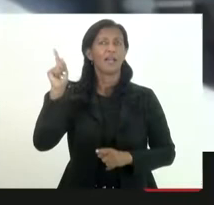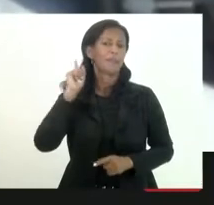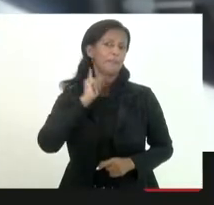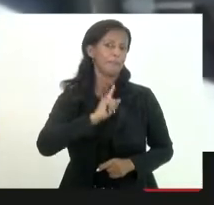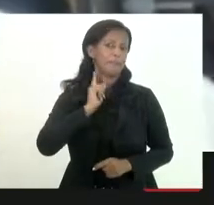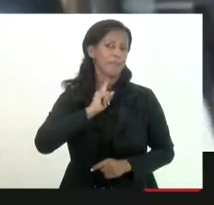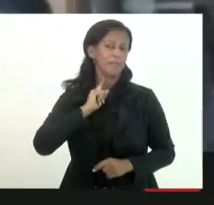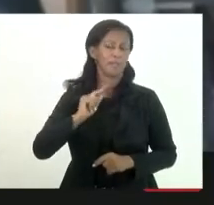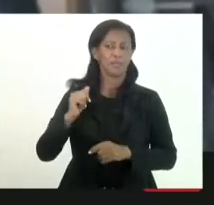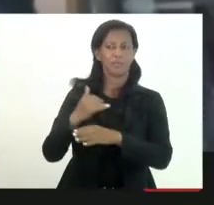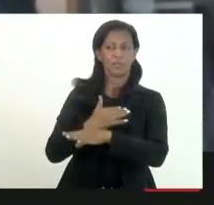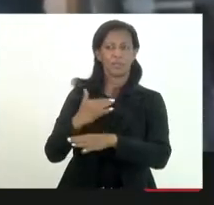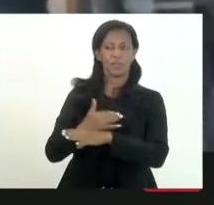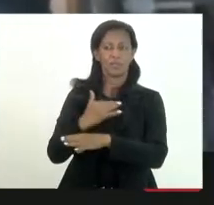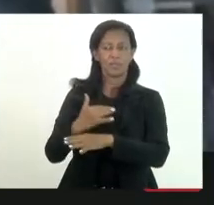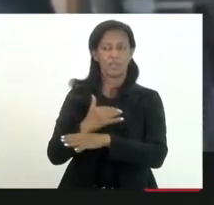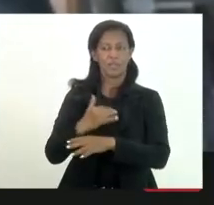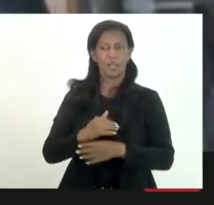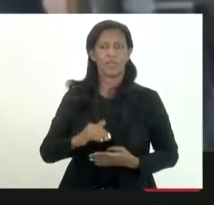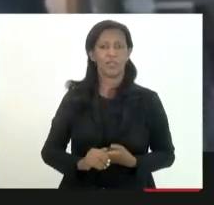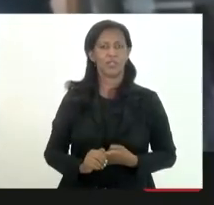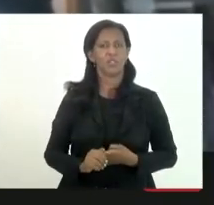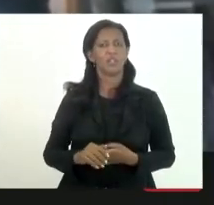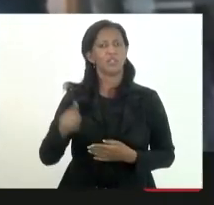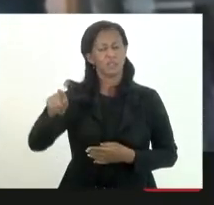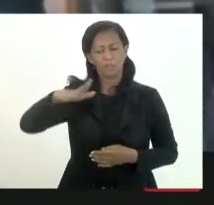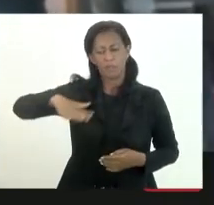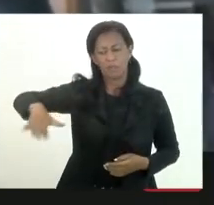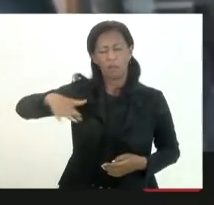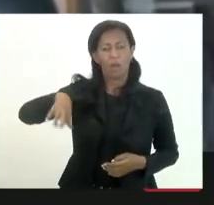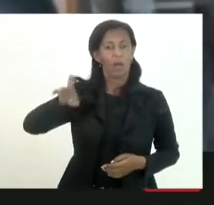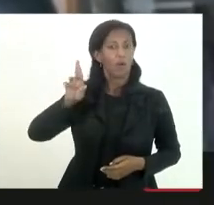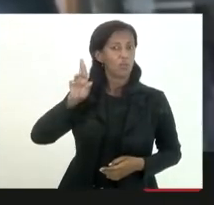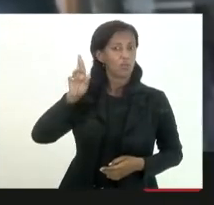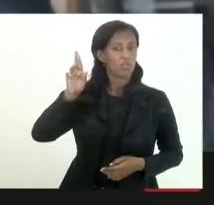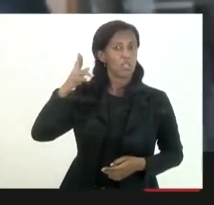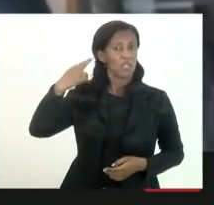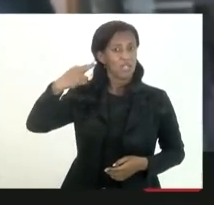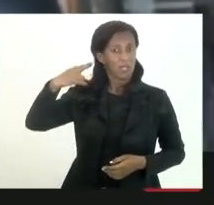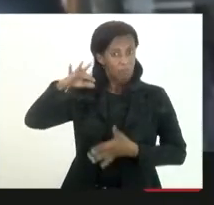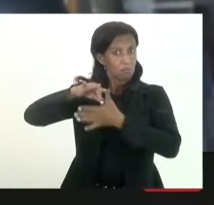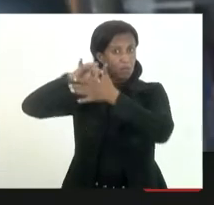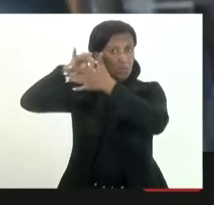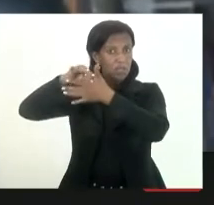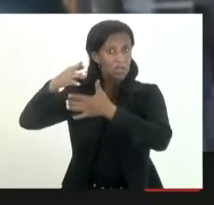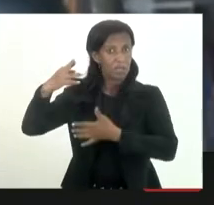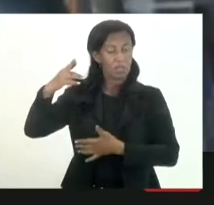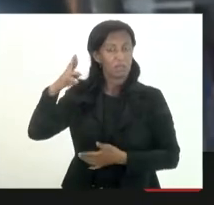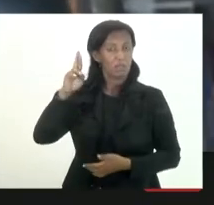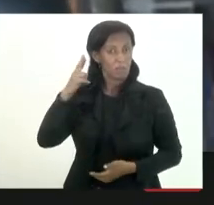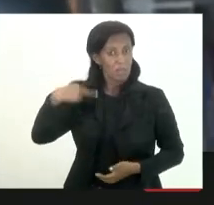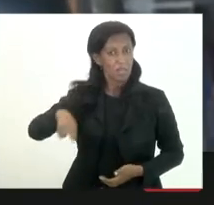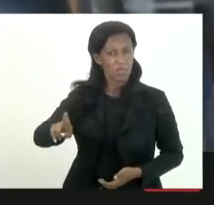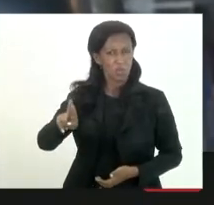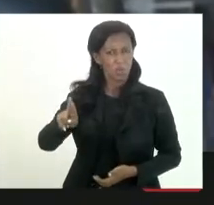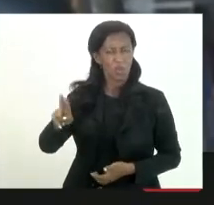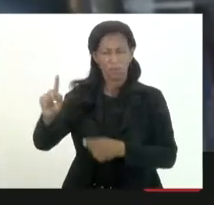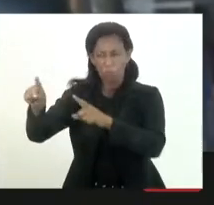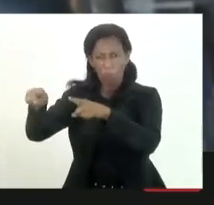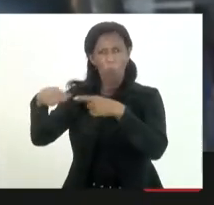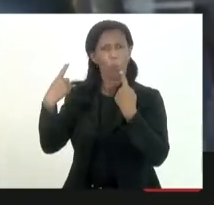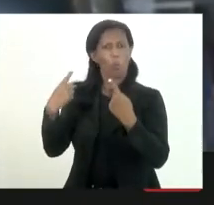numa cidade muito mineira, onde líderes religiosos se levantaram com muita força contra